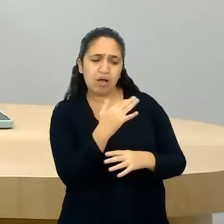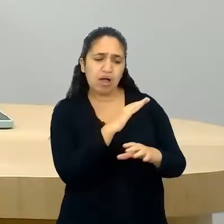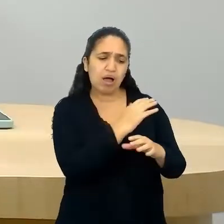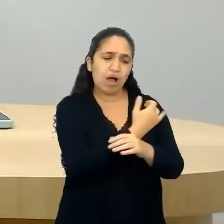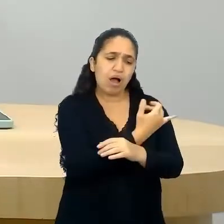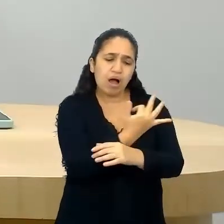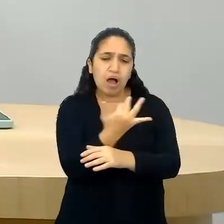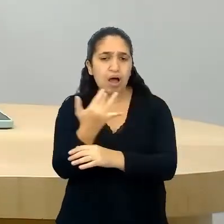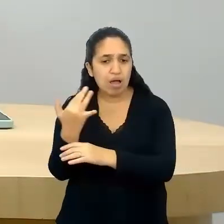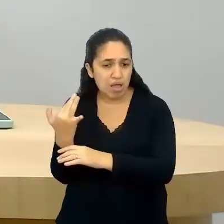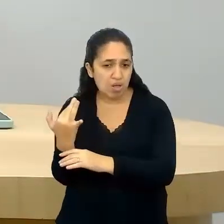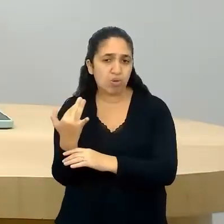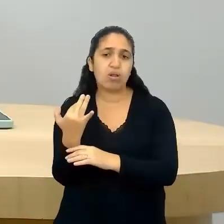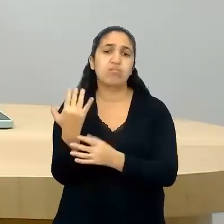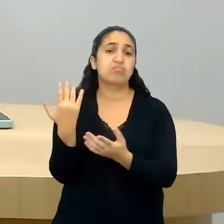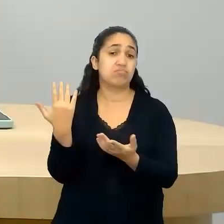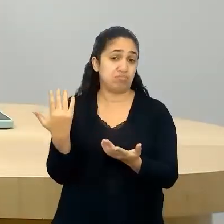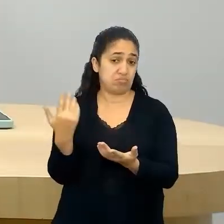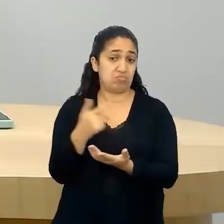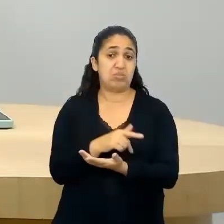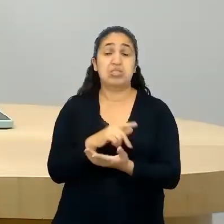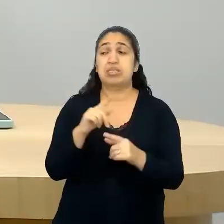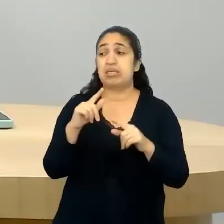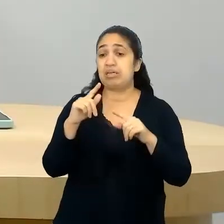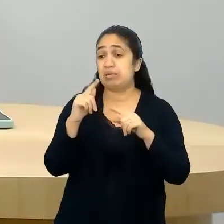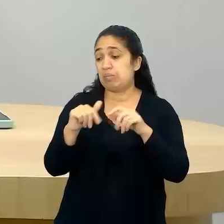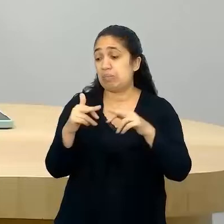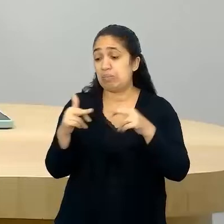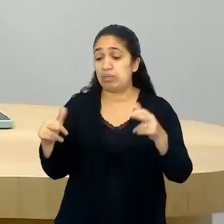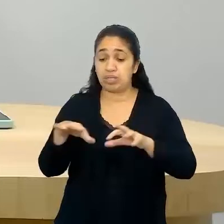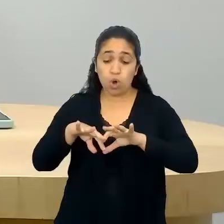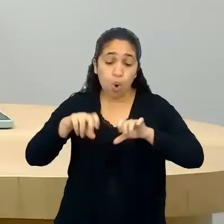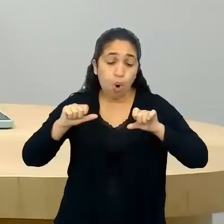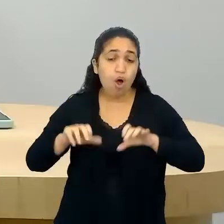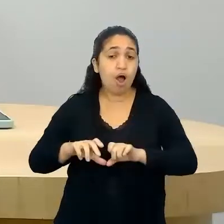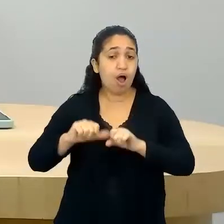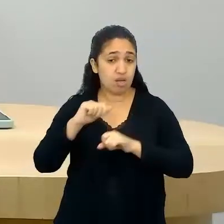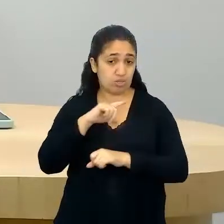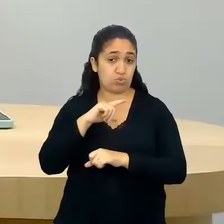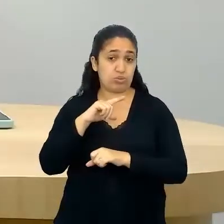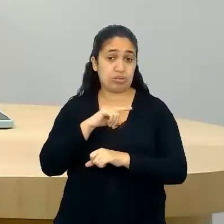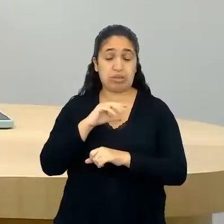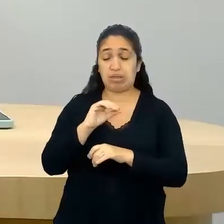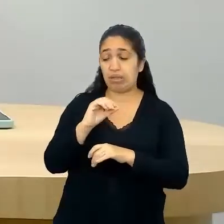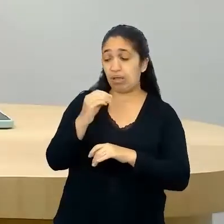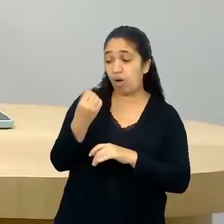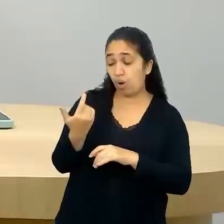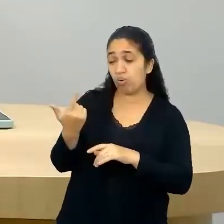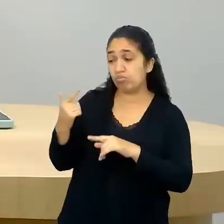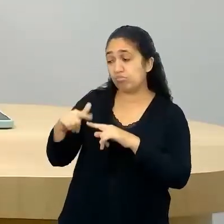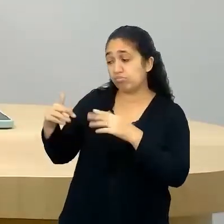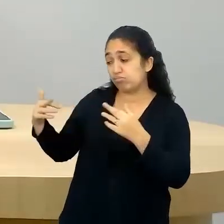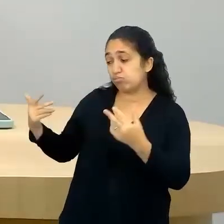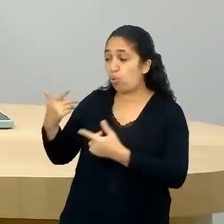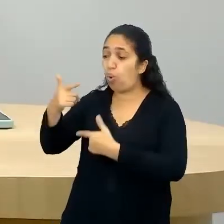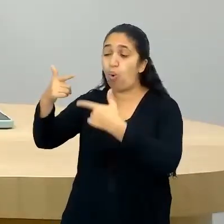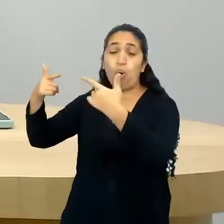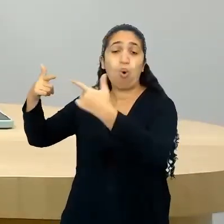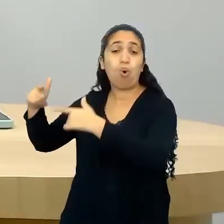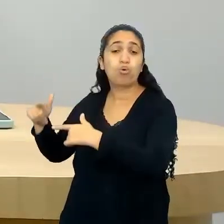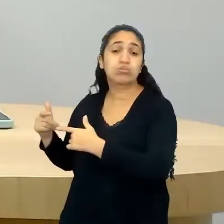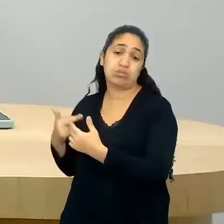agrícola, né, por ser aí, né, rico em material orgânico, né, ou, né, para produções aí de outros